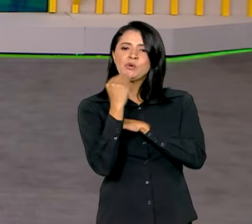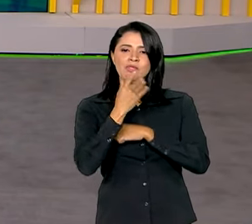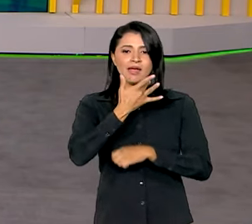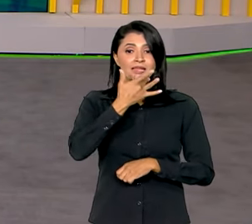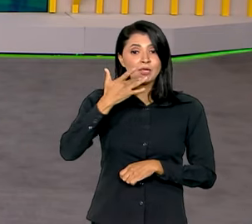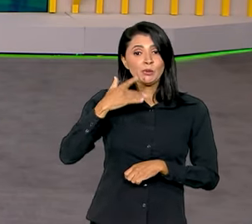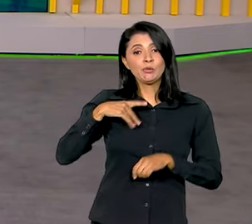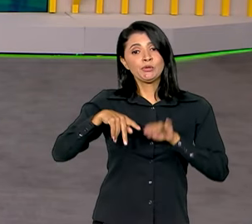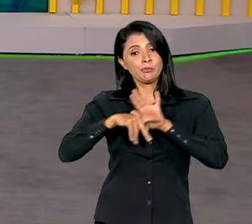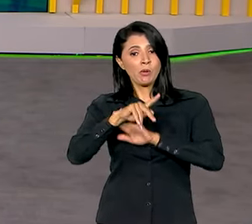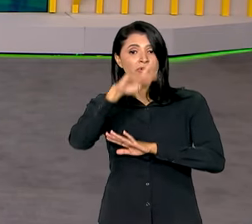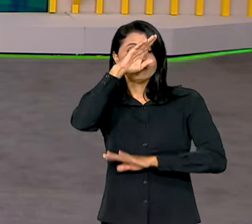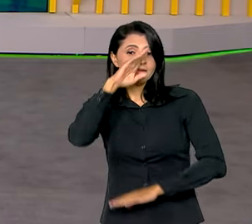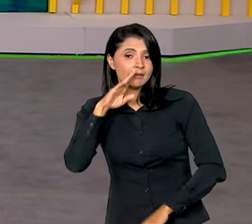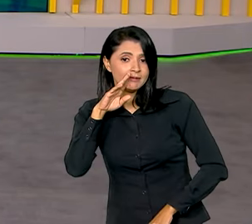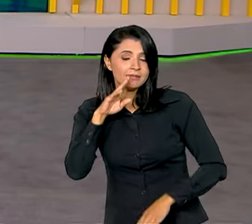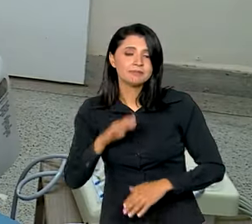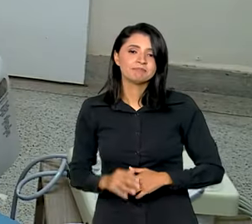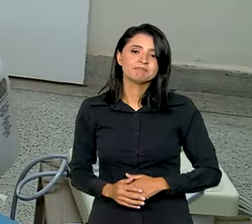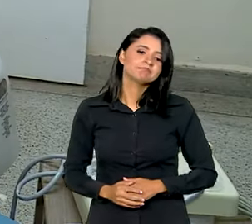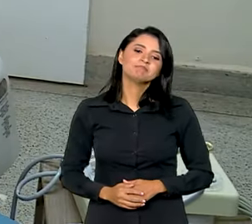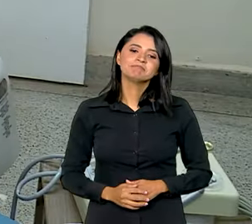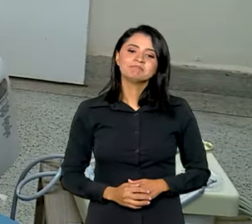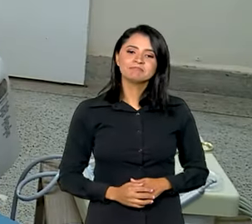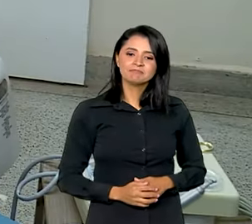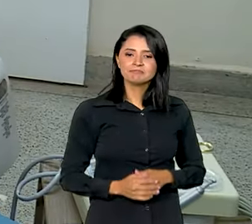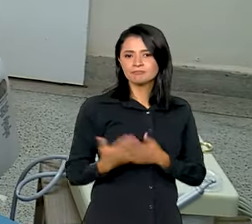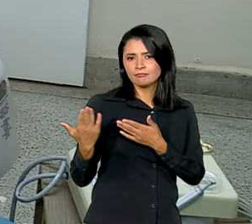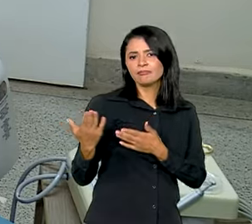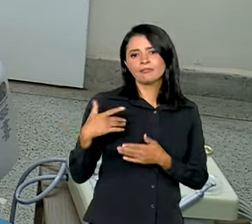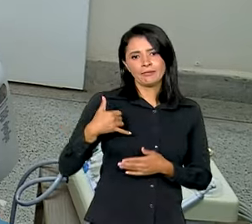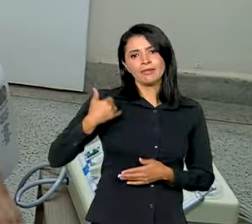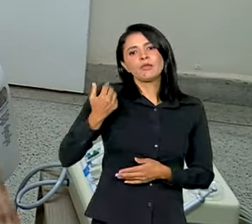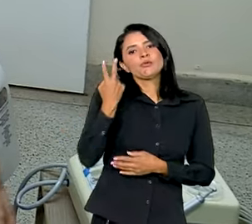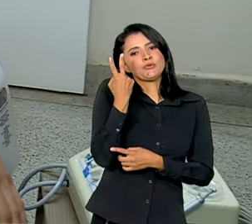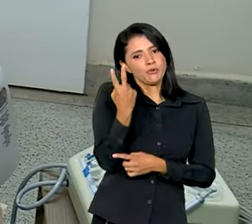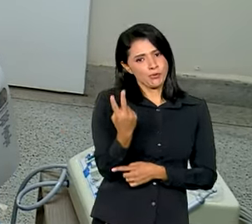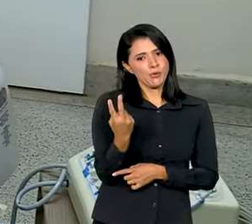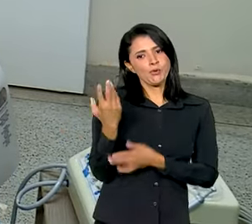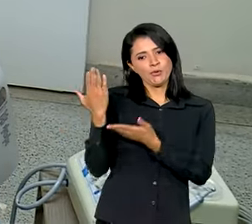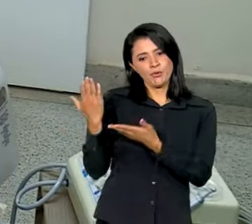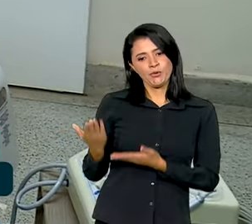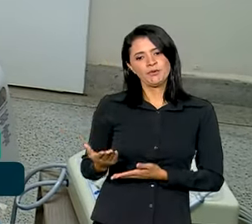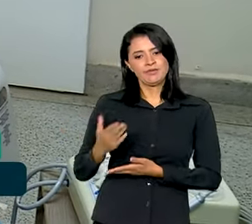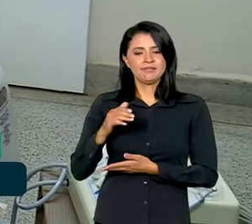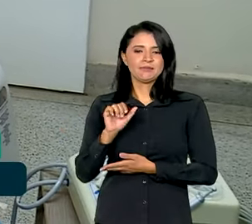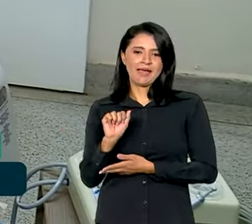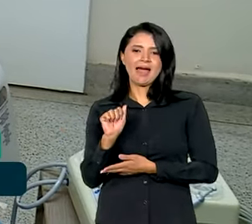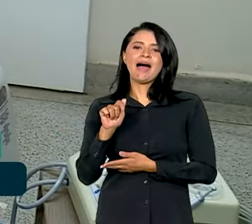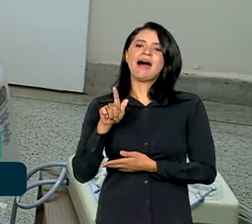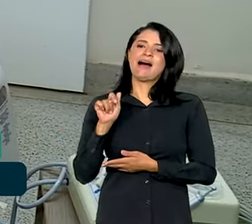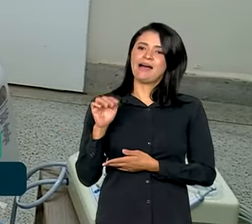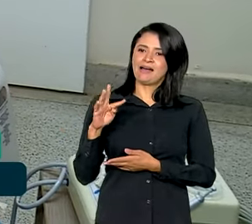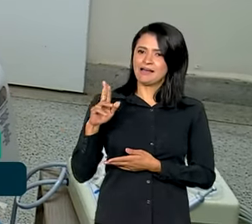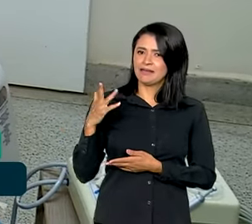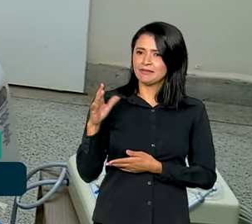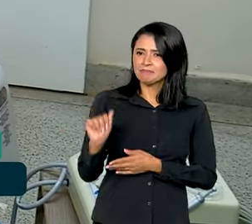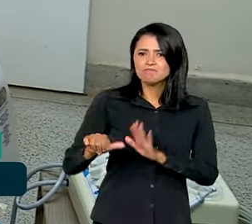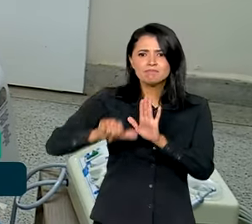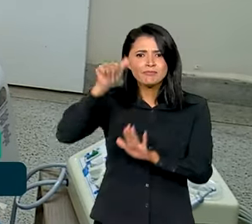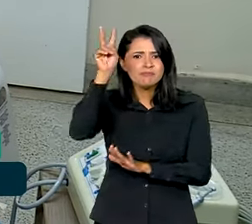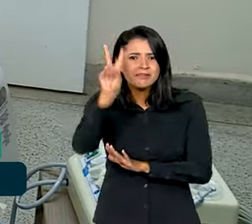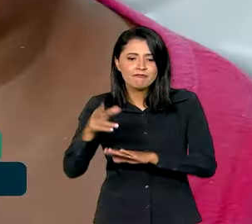de forma gratuita. Com apenas 2 anos de idade, Agatha passou pela primeira consulta